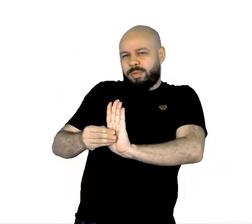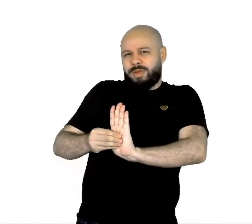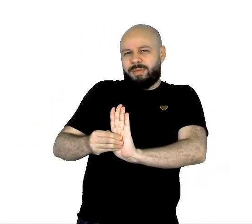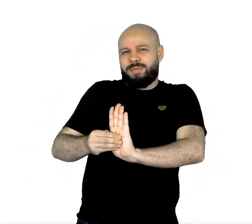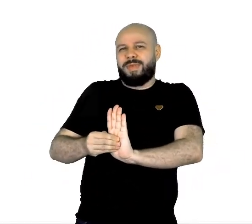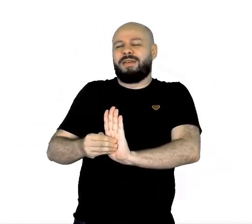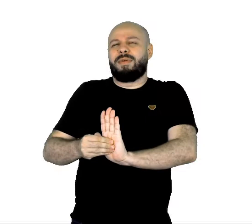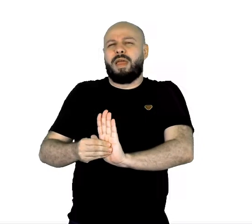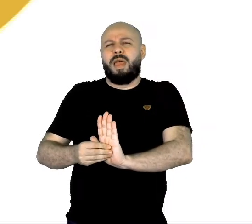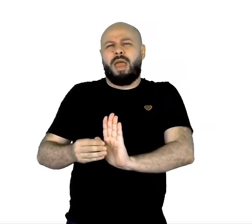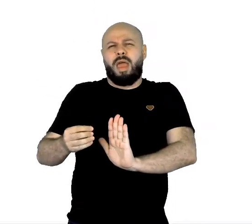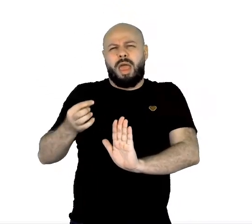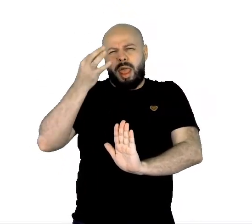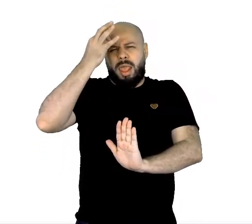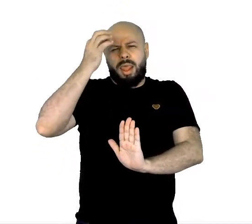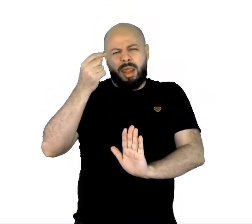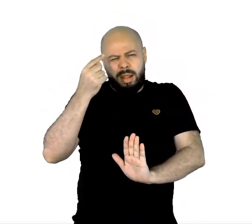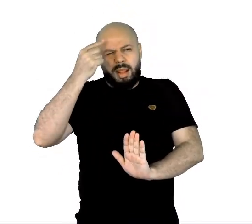suas ideias.